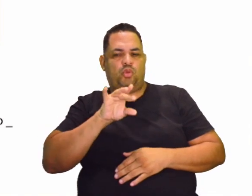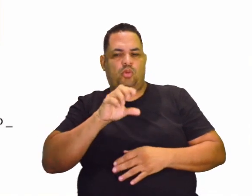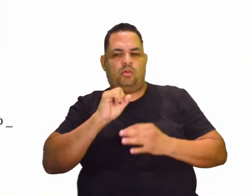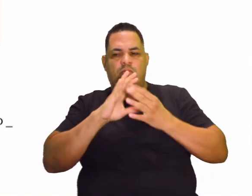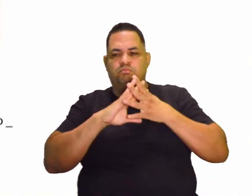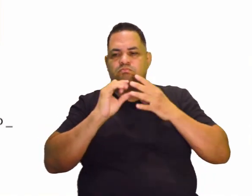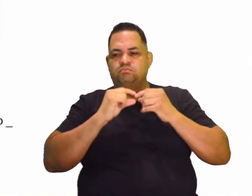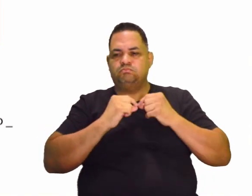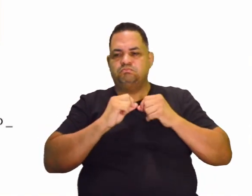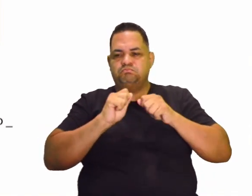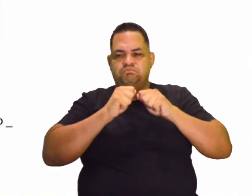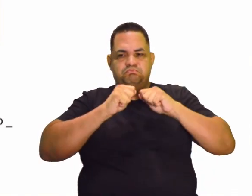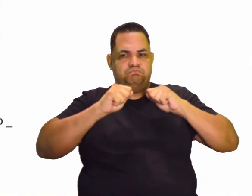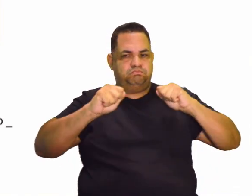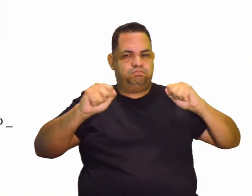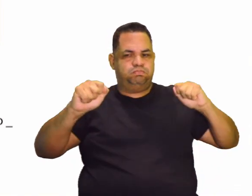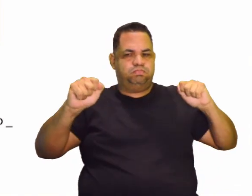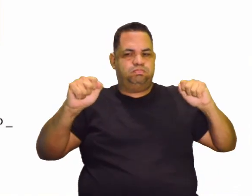suntuosas, ou seja,